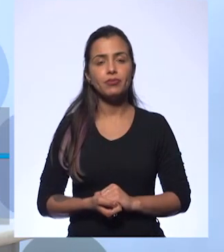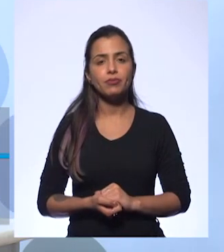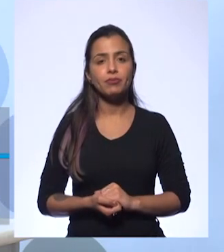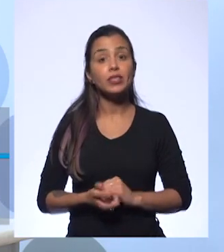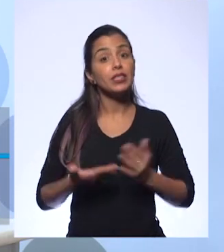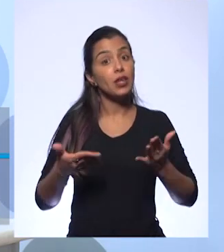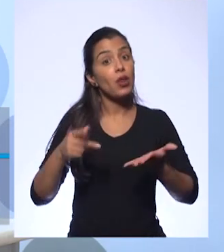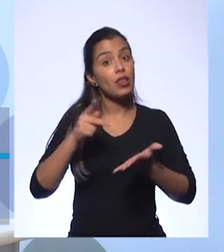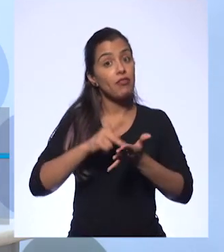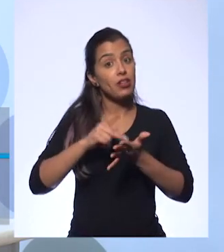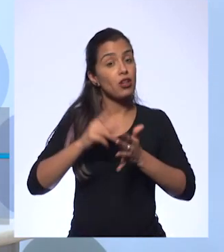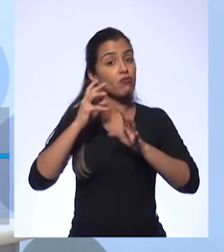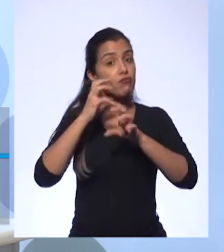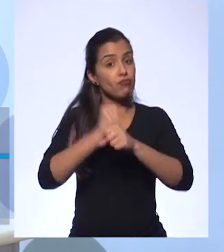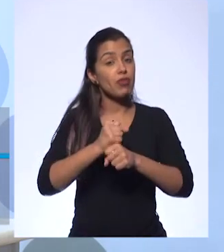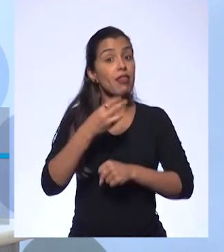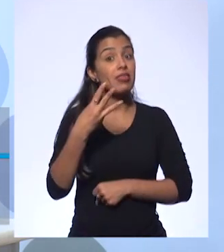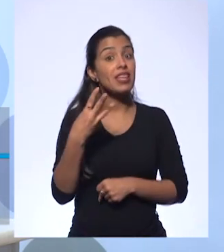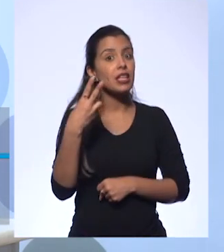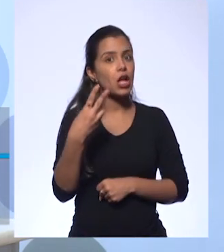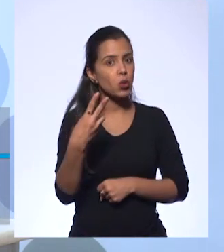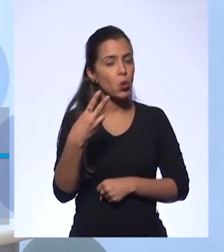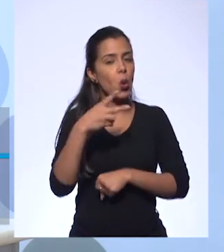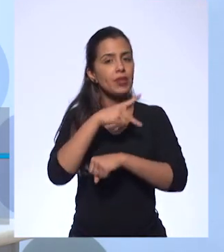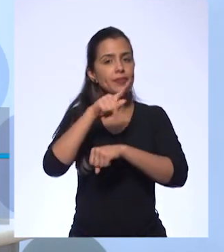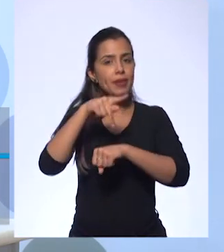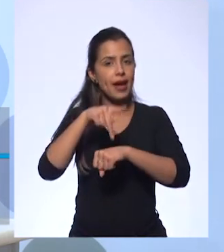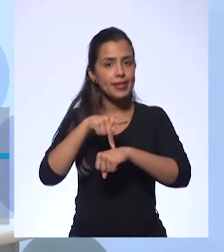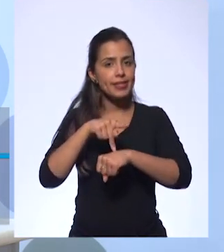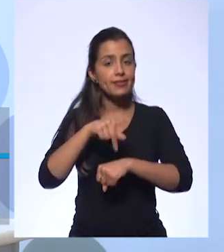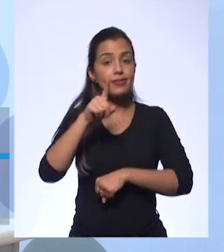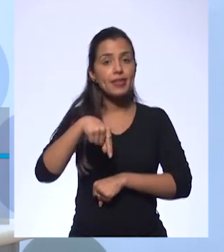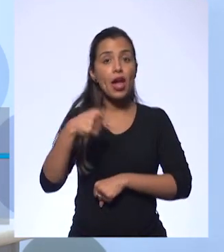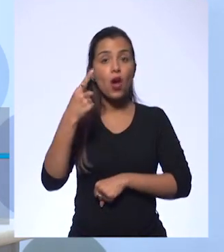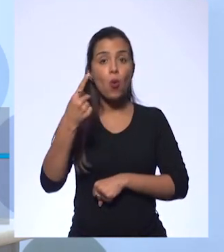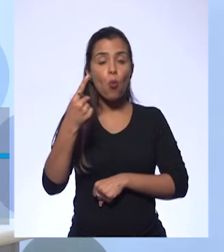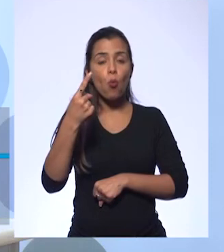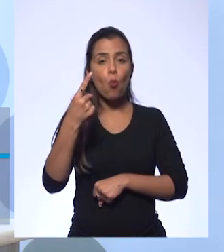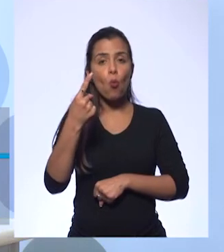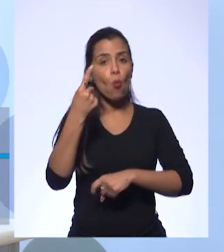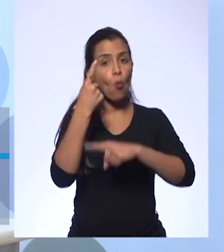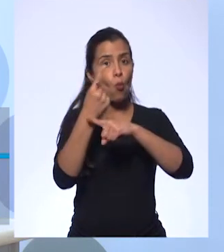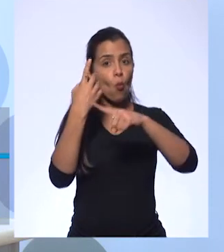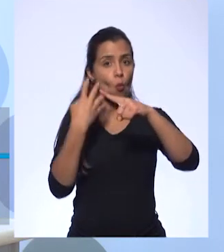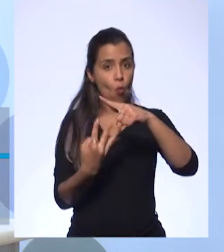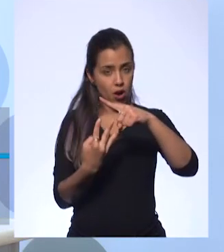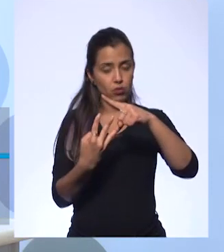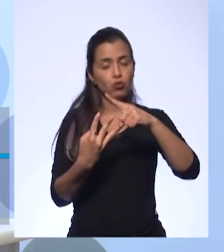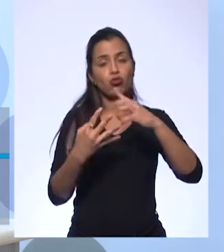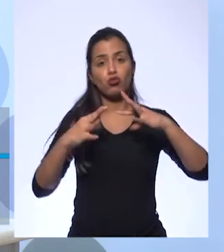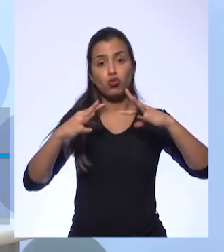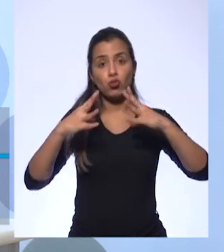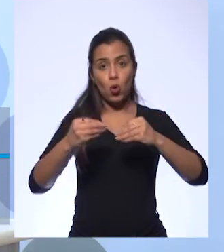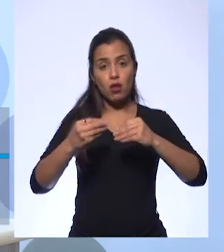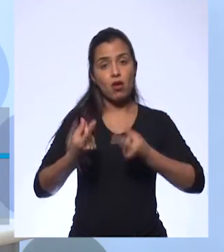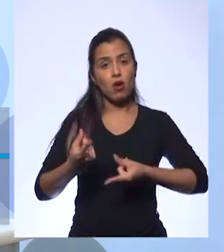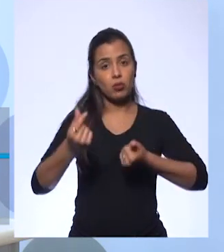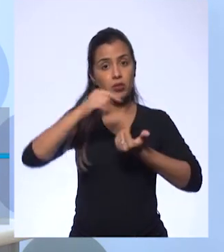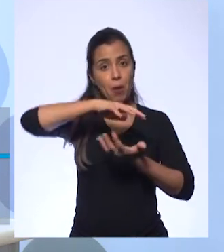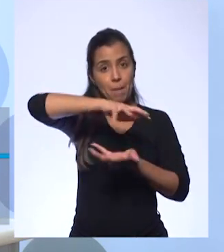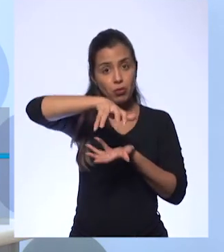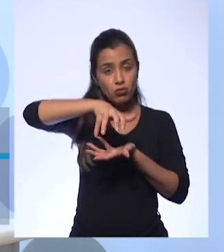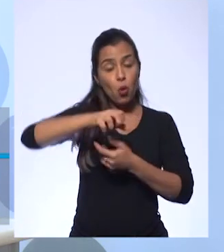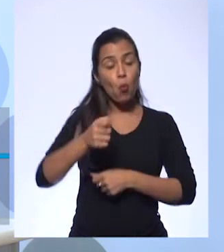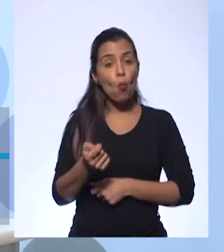32 países, né, na qual tem 1/4 da economia mundial, isso é importante retratar, quase 800 milhões